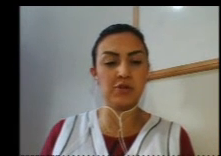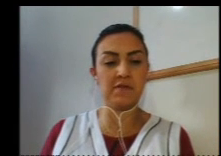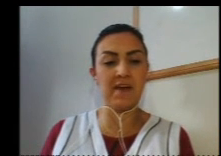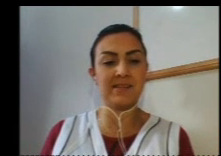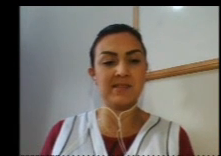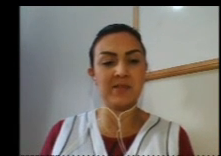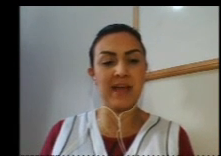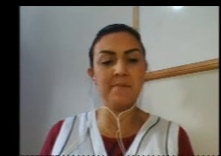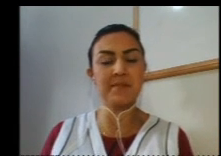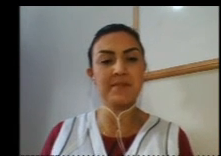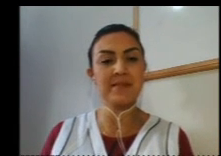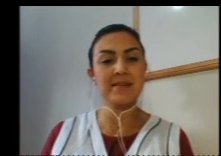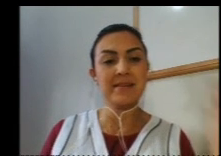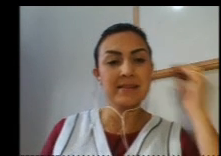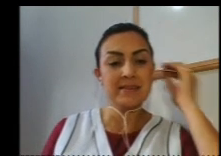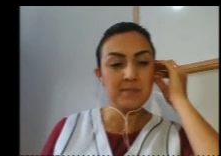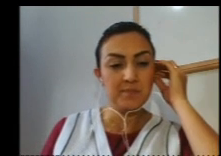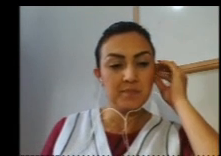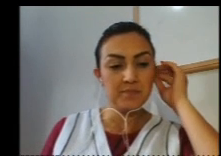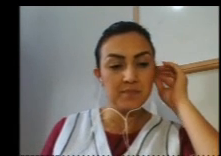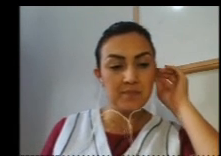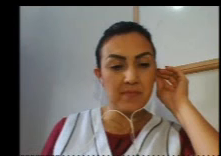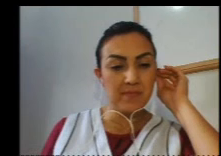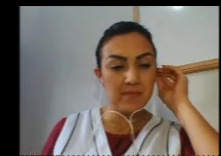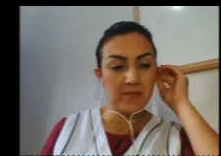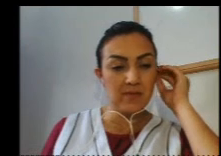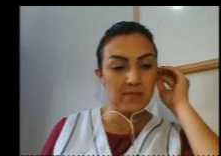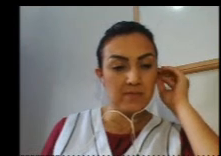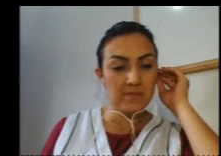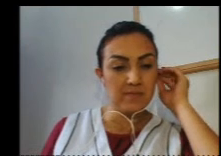Deus, muito fácil, né?